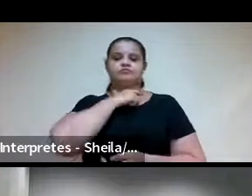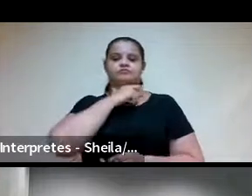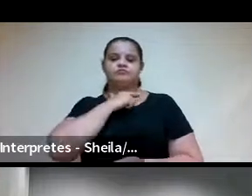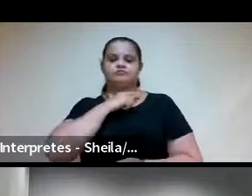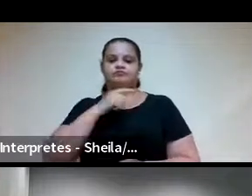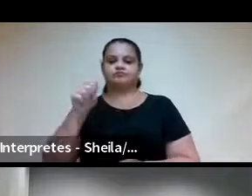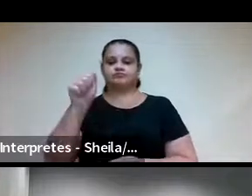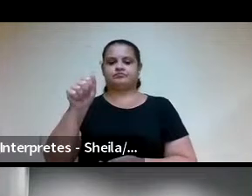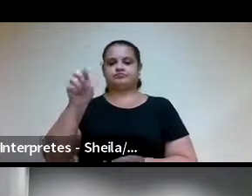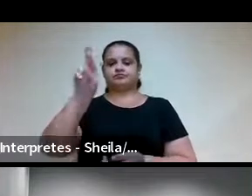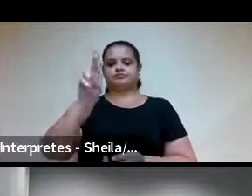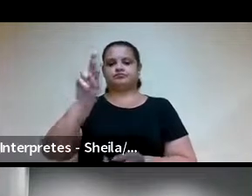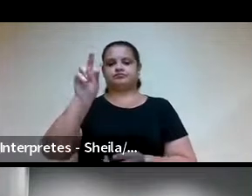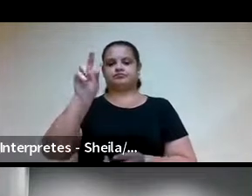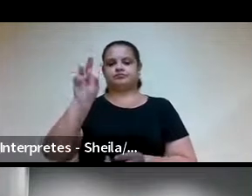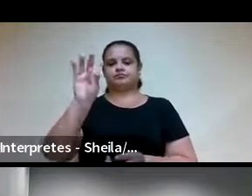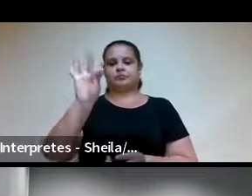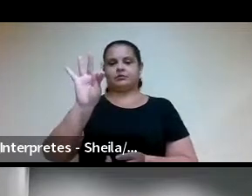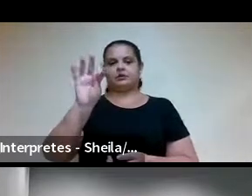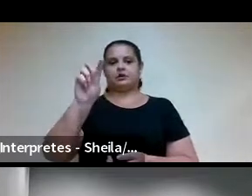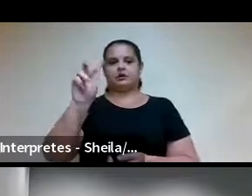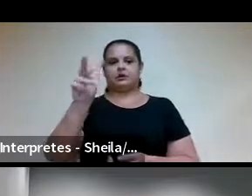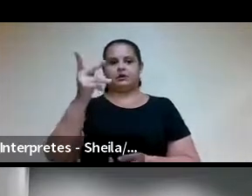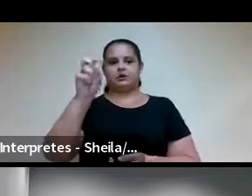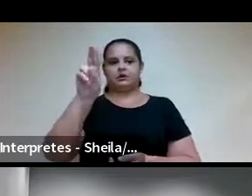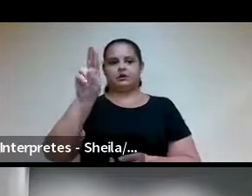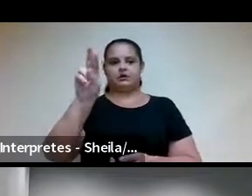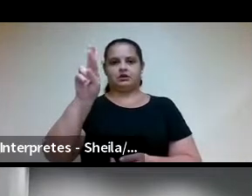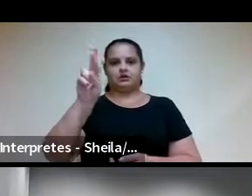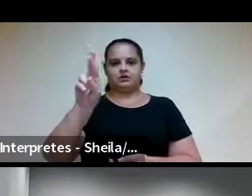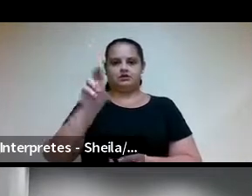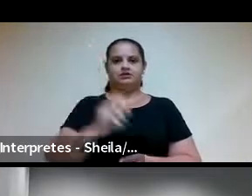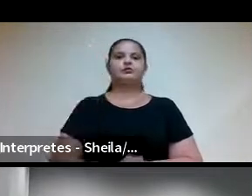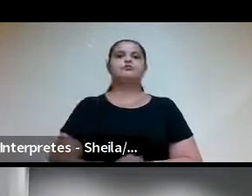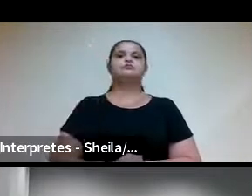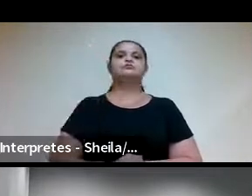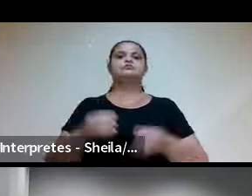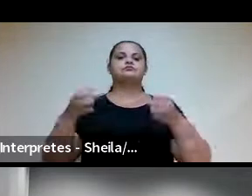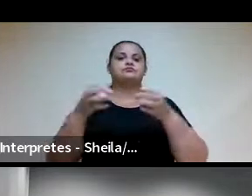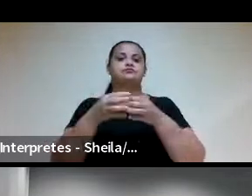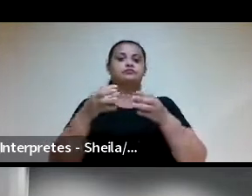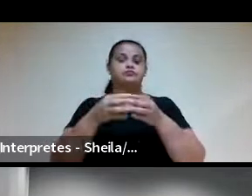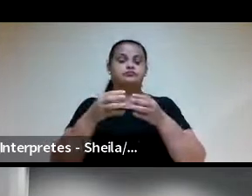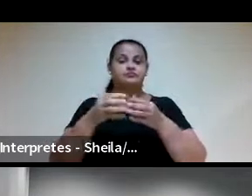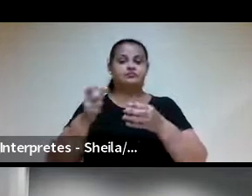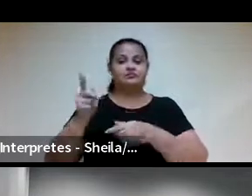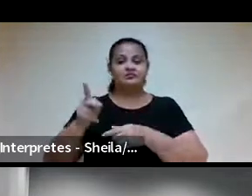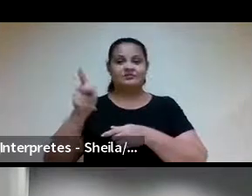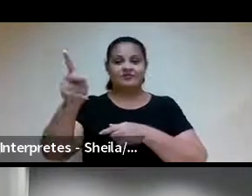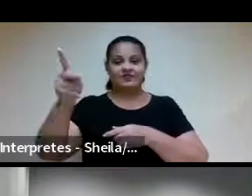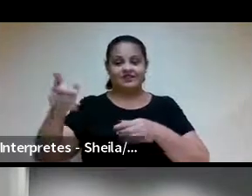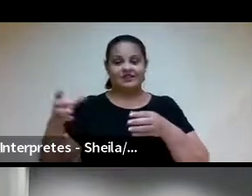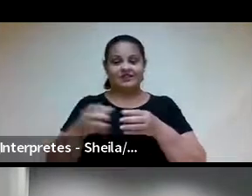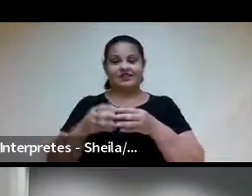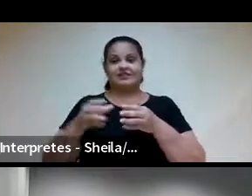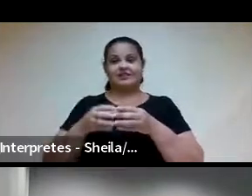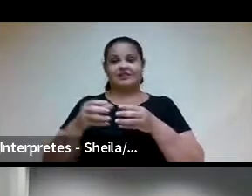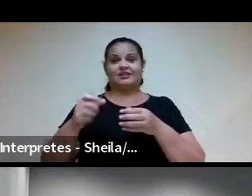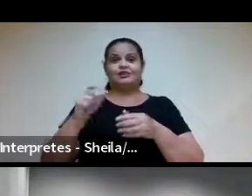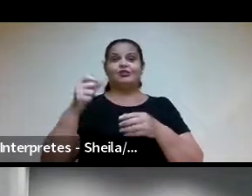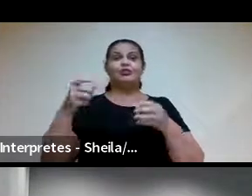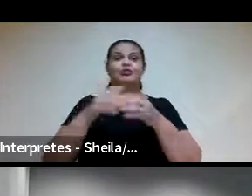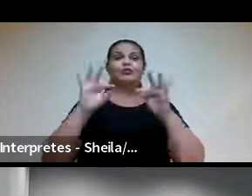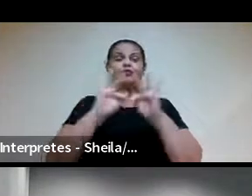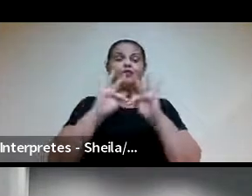Guamaré configuraria o exercício de 4 mandatos consecutivos do mesmo grupo familiar na chefia do executivo daquele município,